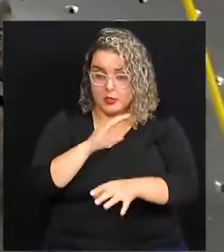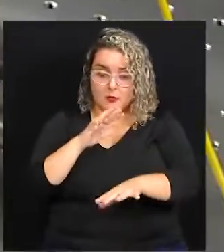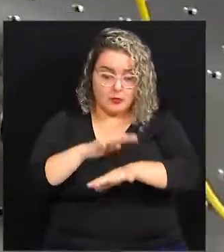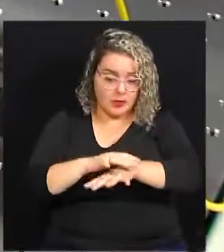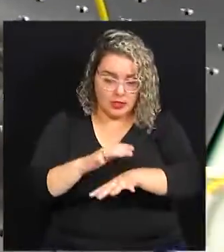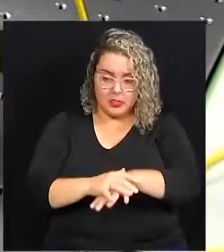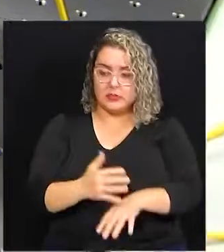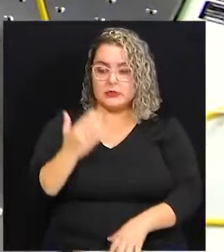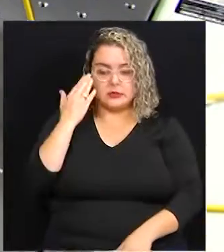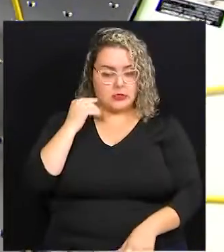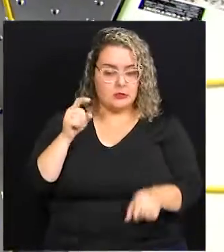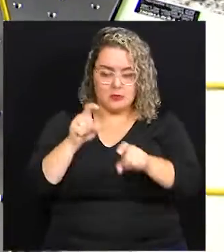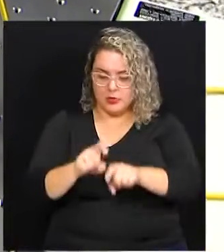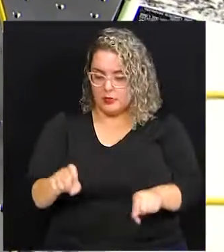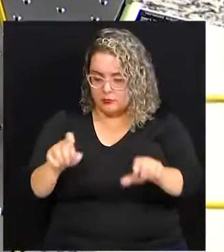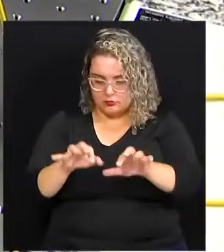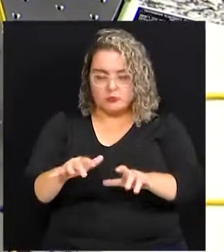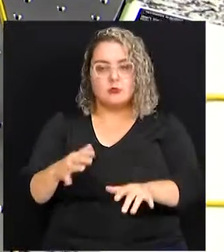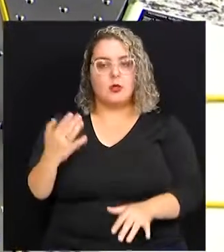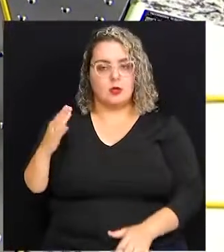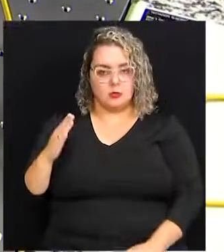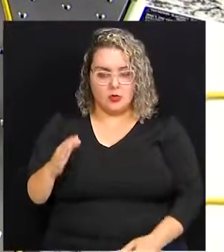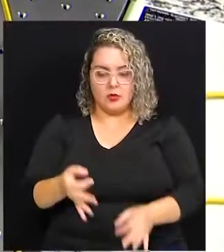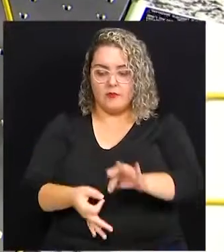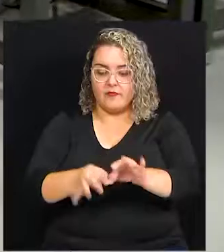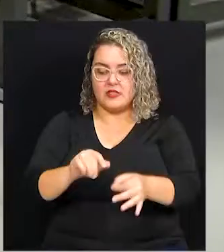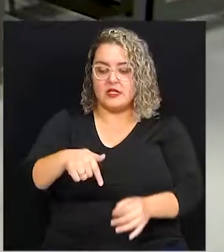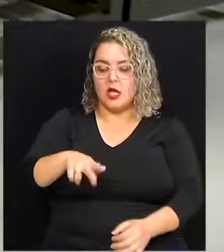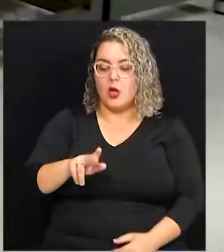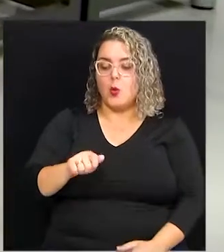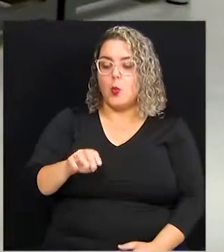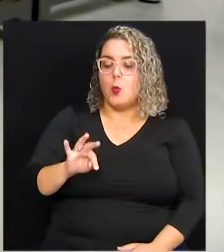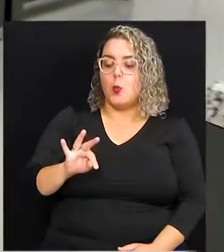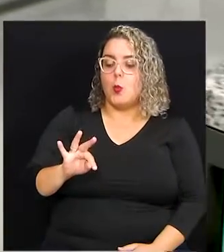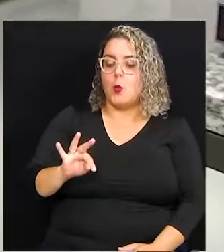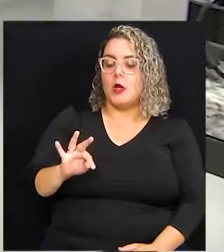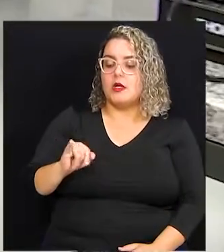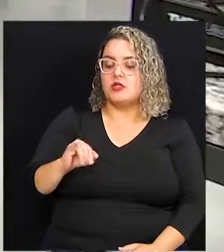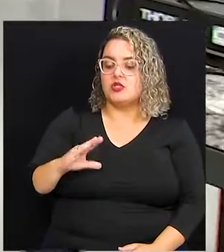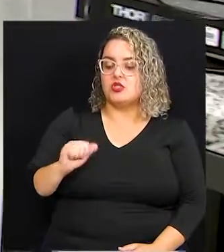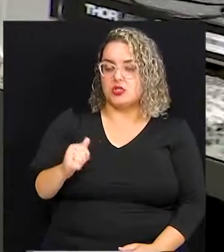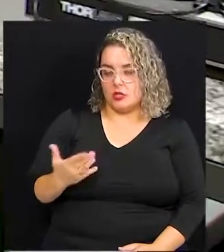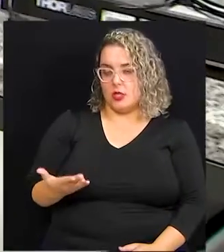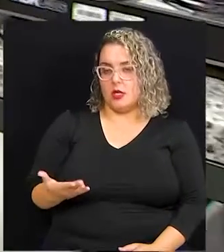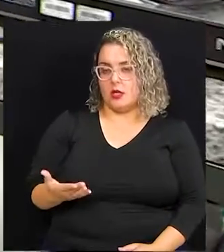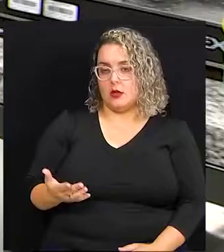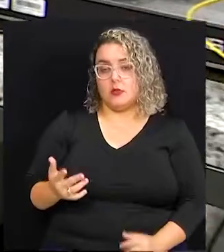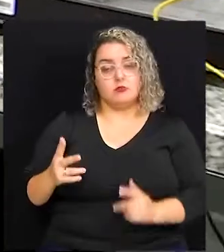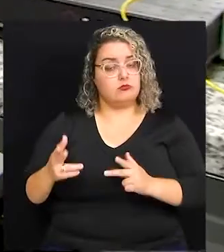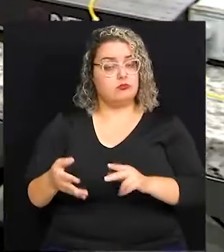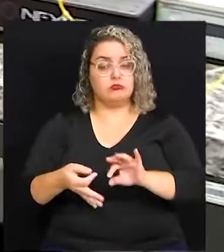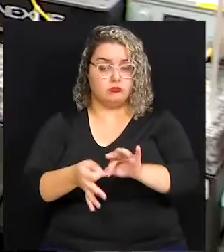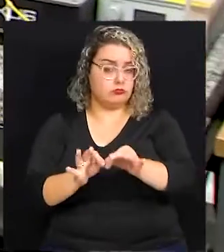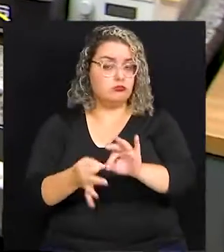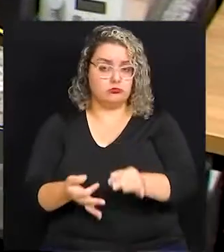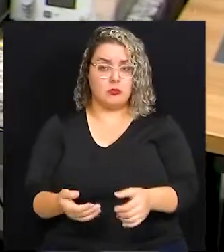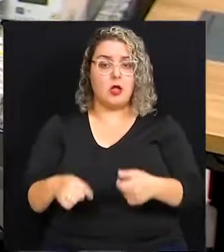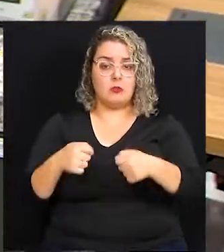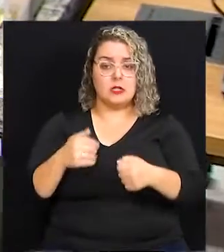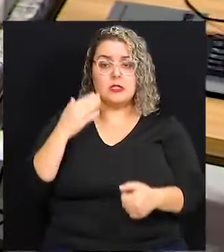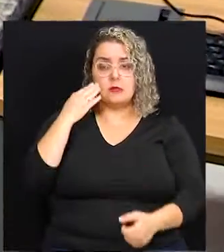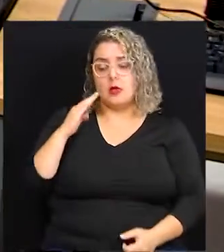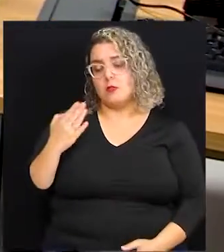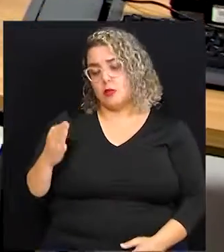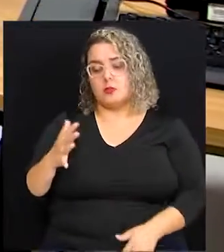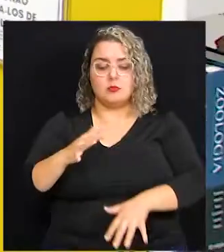o biólogo saiba a computação, que o biólogo saiba a física quântica. Então é isso. E a mesma coisa o físico, que tem que